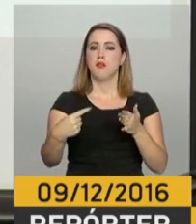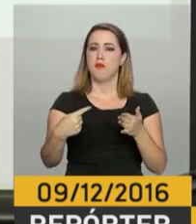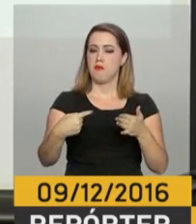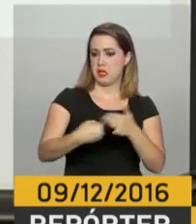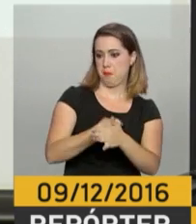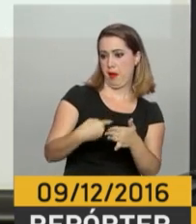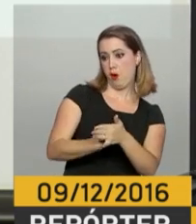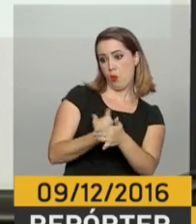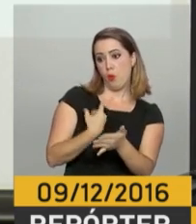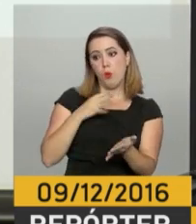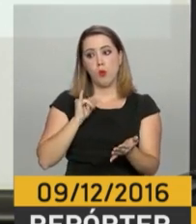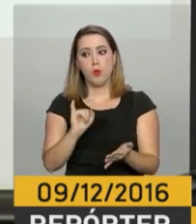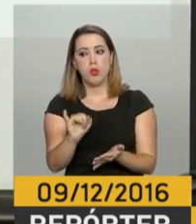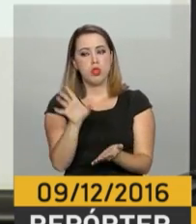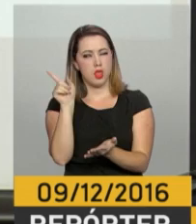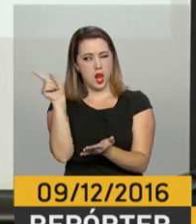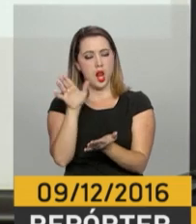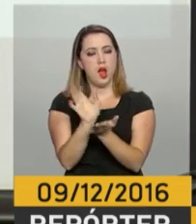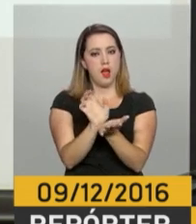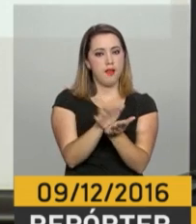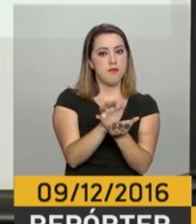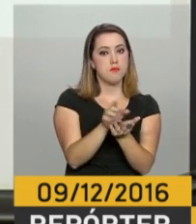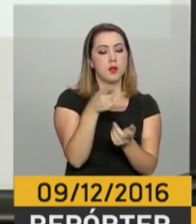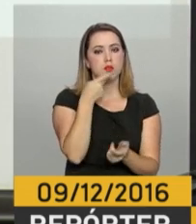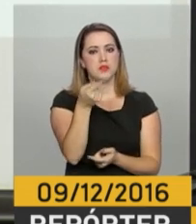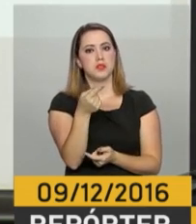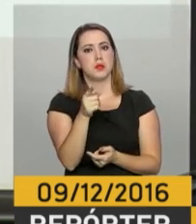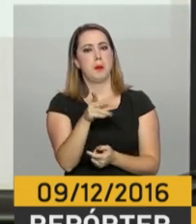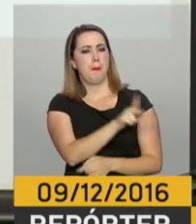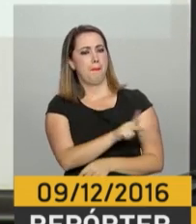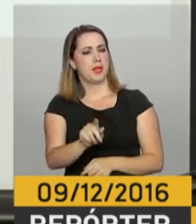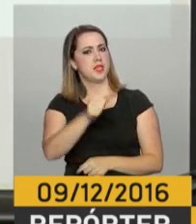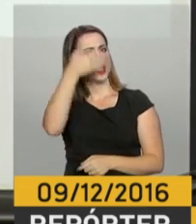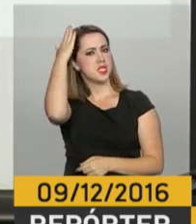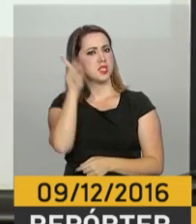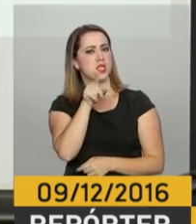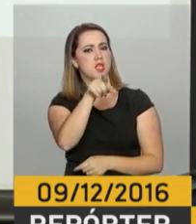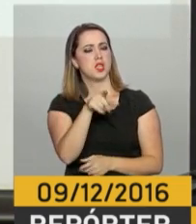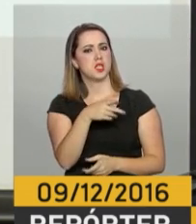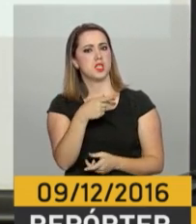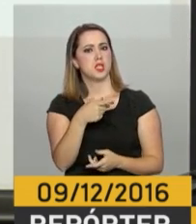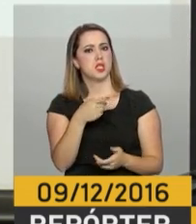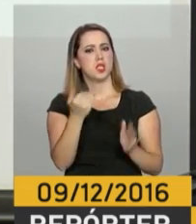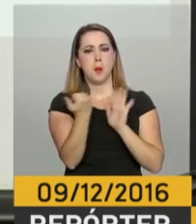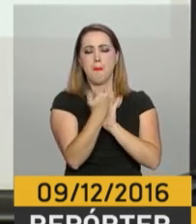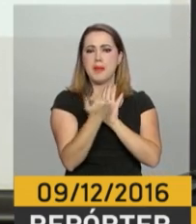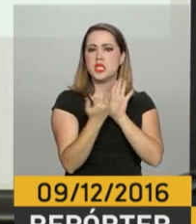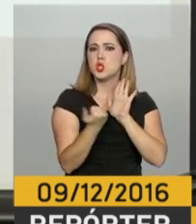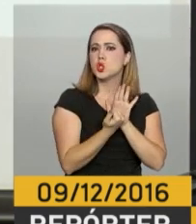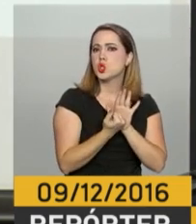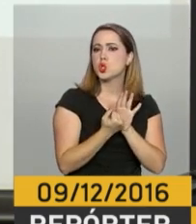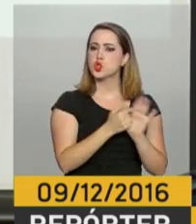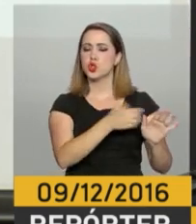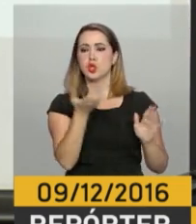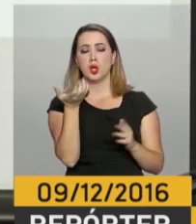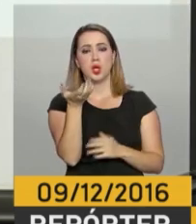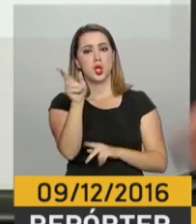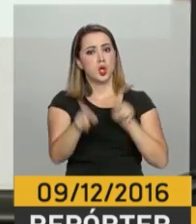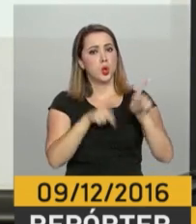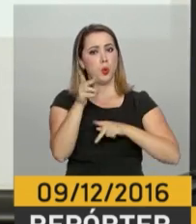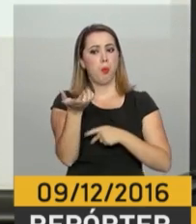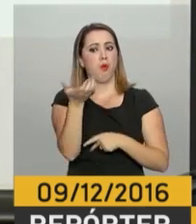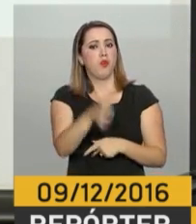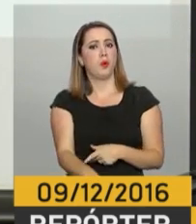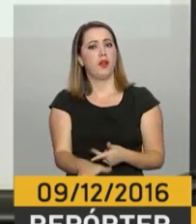em Surubim, Pernambuco: mas, Temer, você, não são medidas impopulares? Eu disse: pode ser impopular hoje, mas